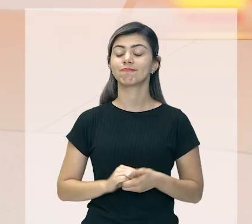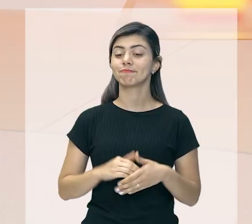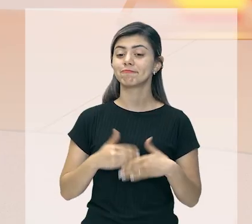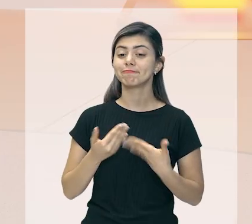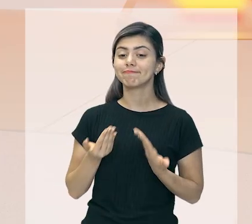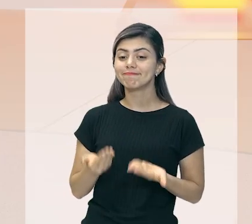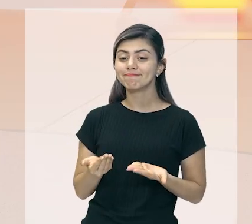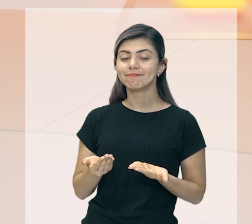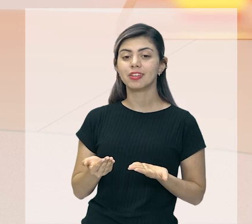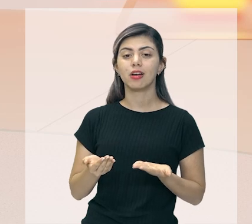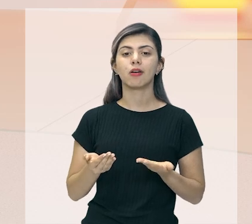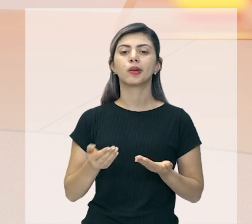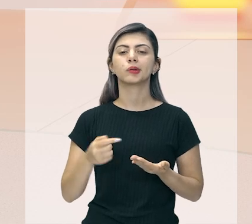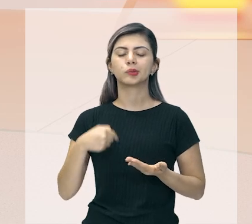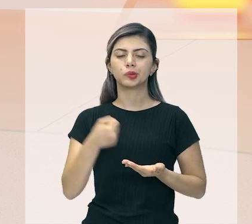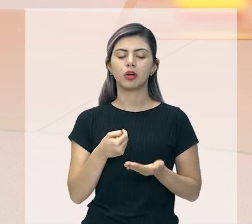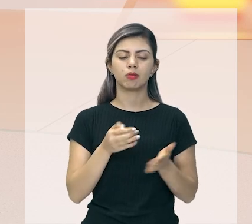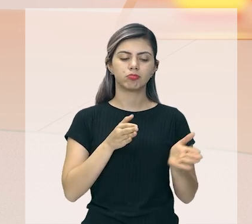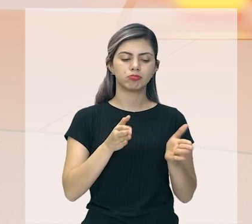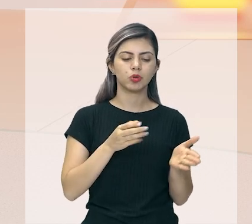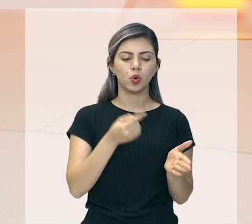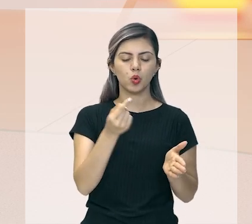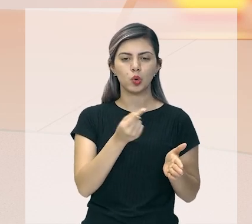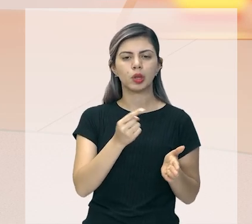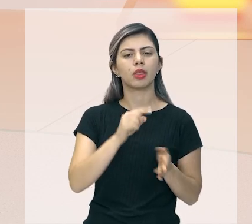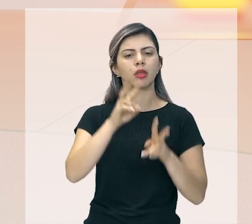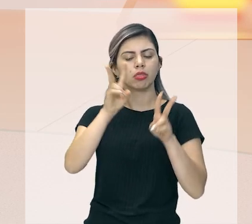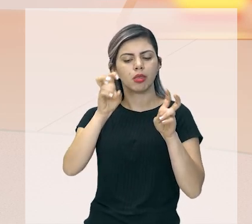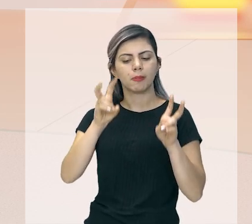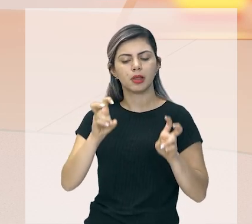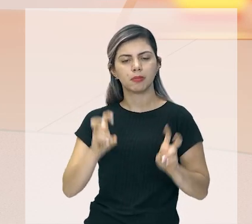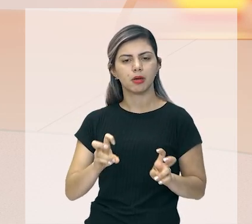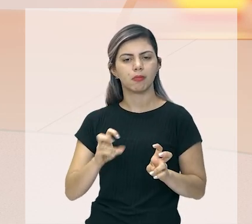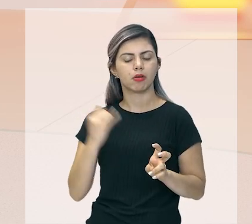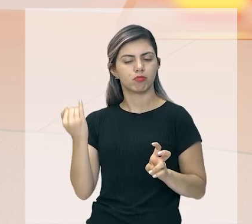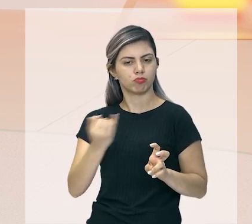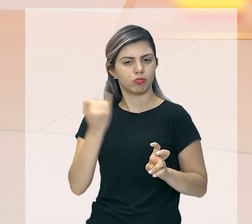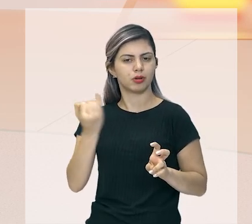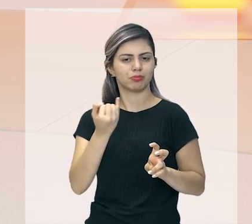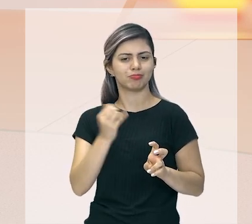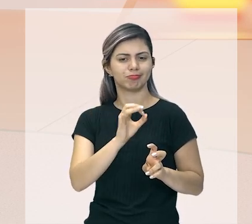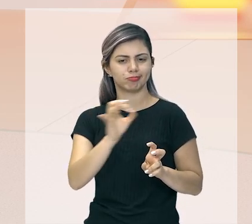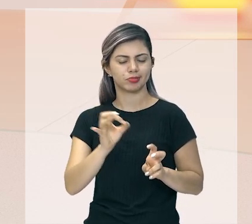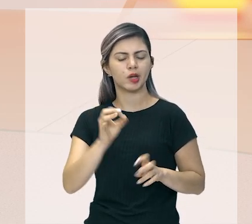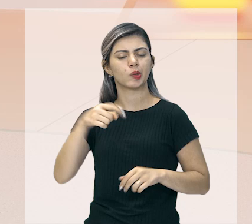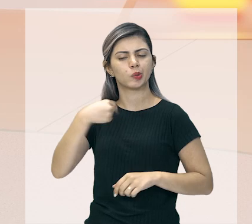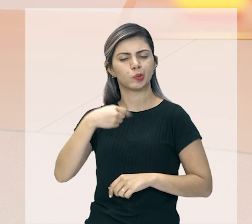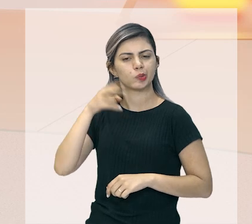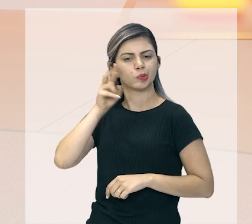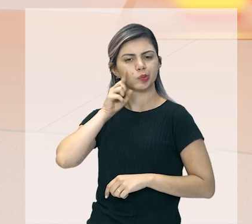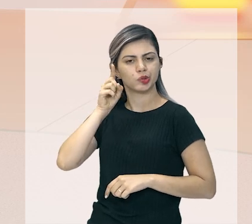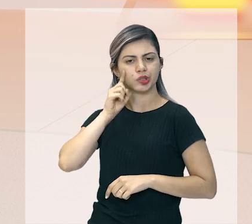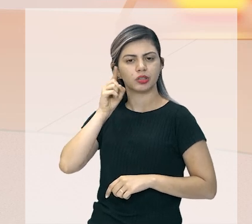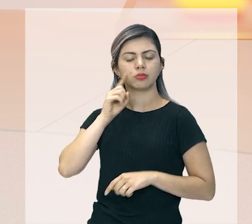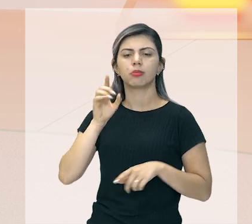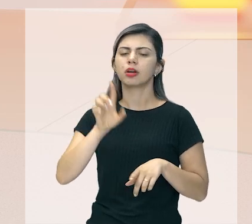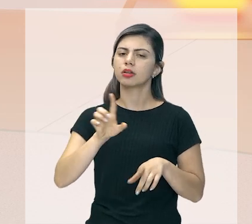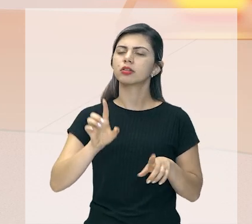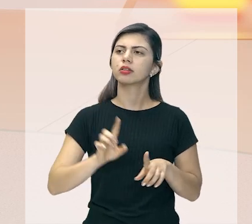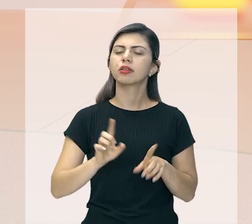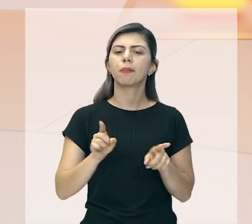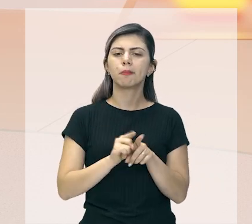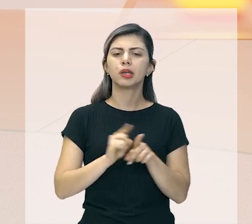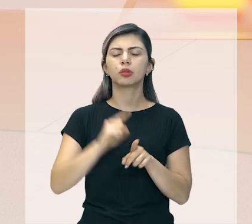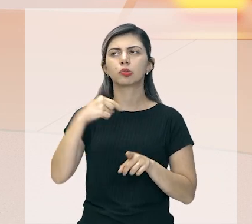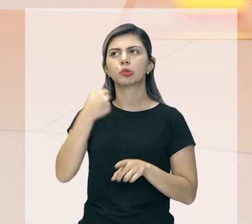Pessoal, ao longo dessa unidade 1 a gente falou sobre alguns temas que são muito importantes aí para o nosso dia a dia, mas também para a gente compreender o